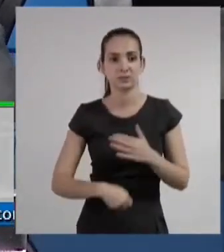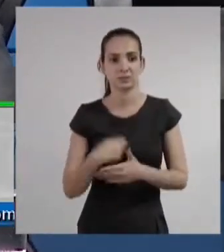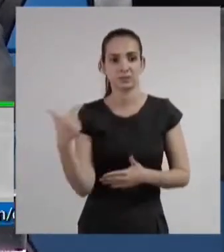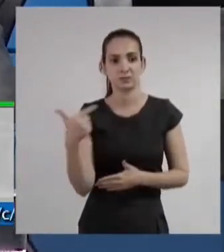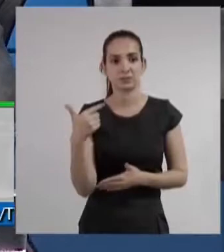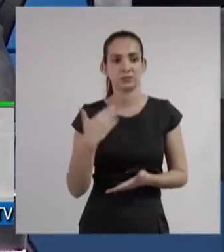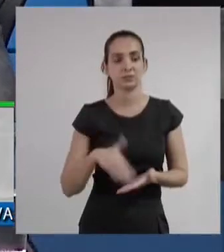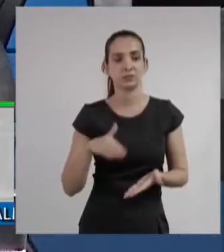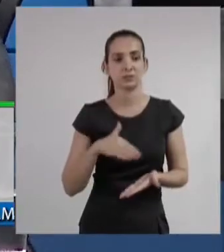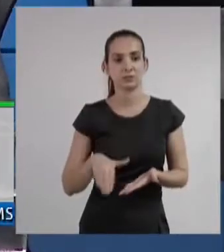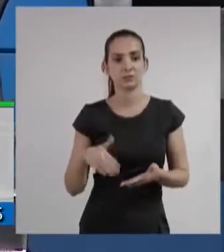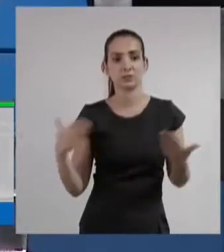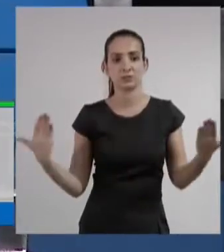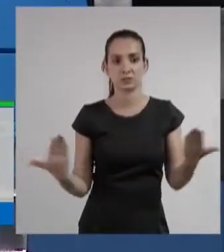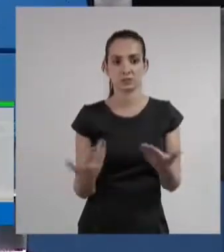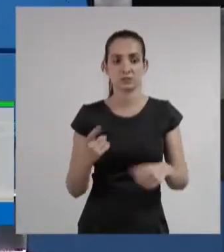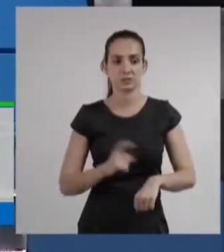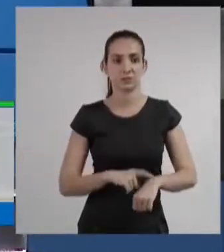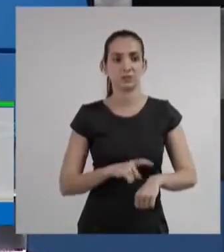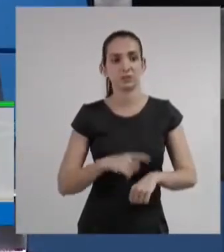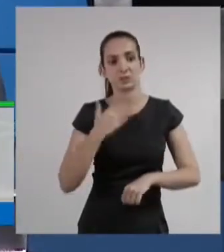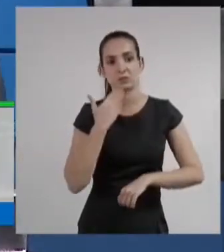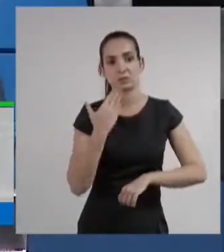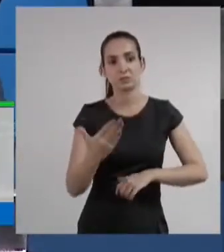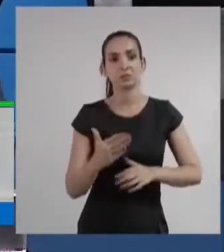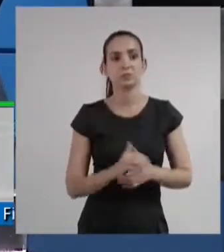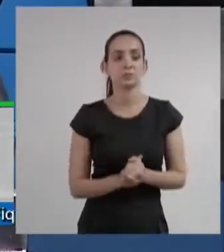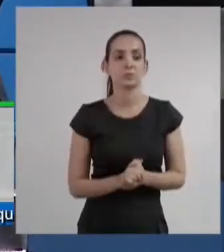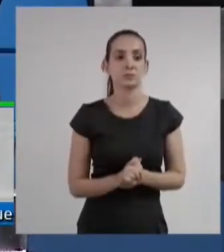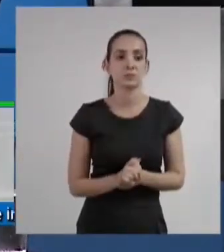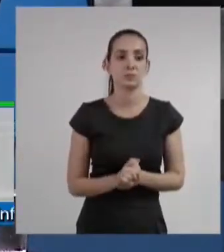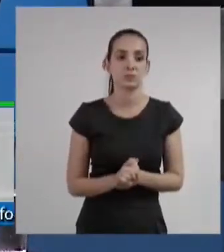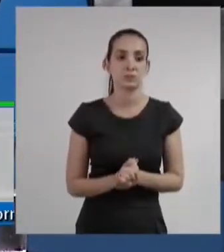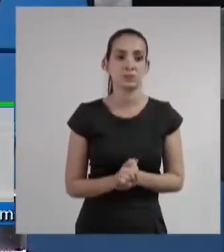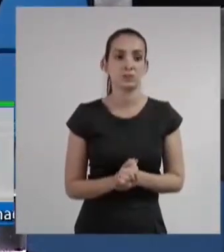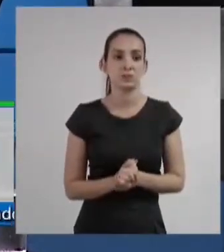secretaria e vai, neste momento, solicitar.